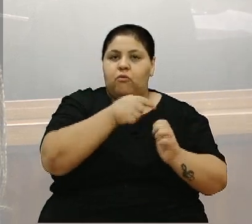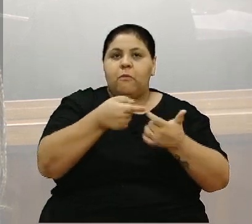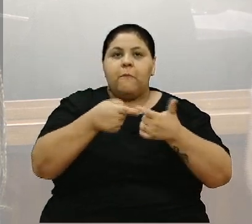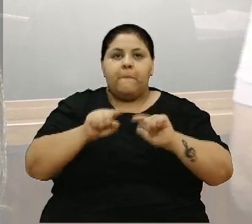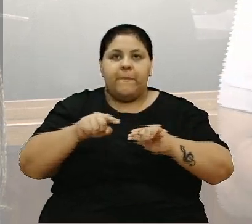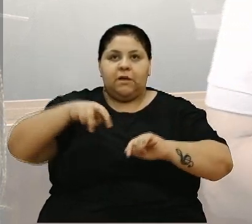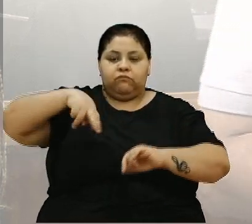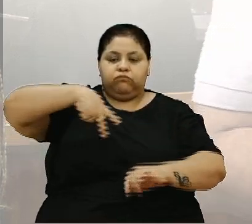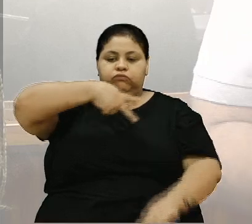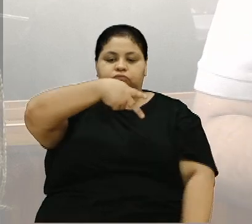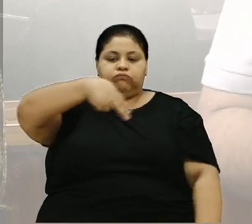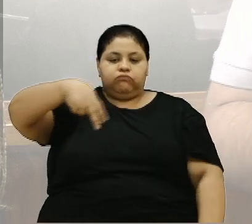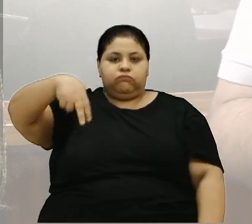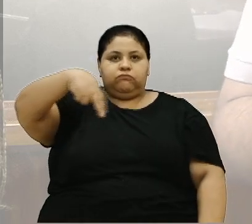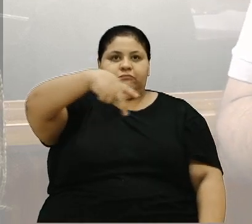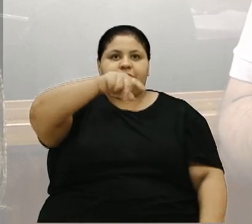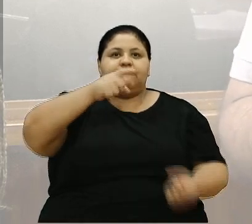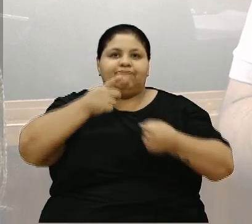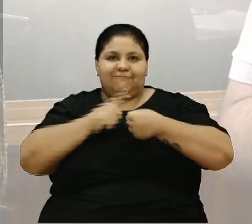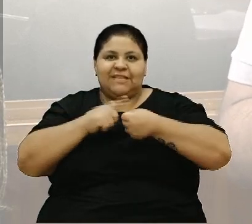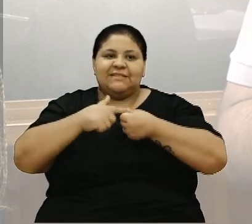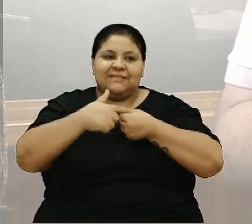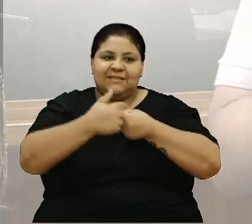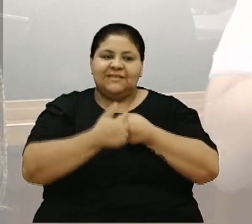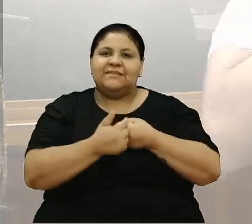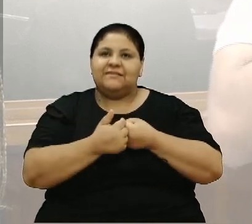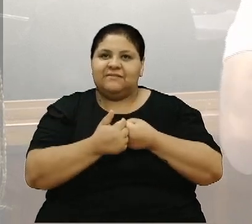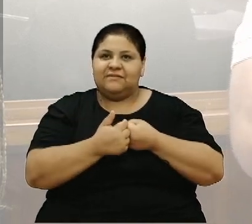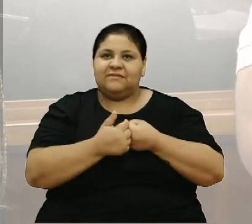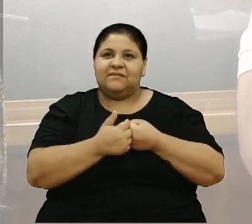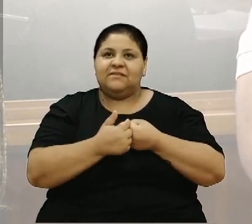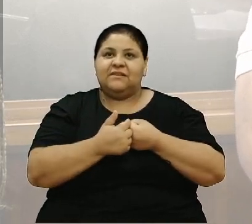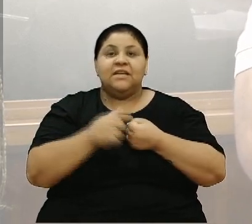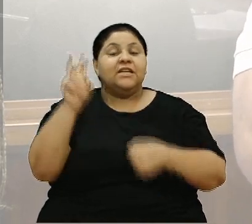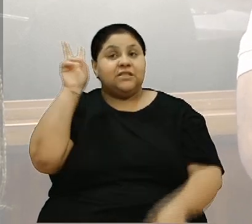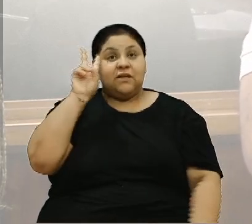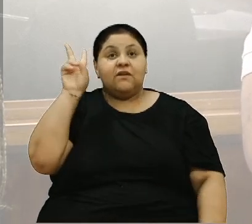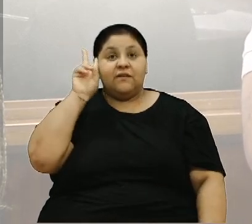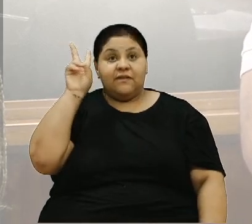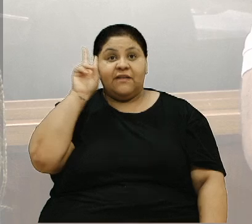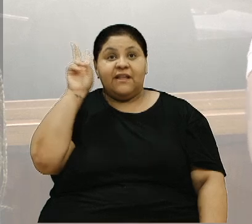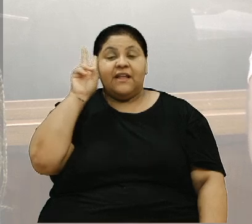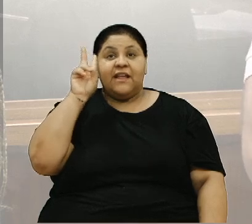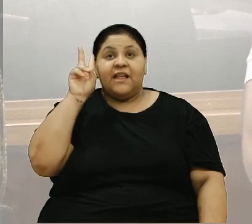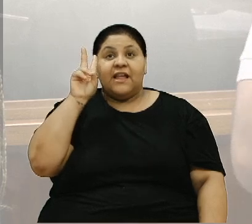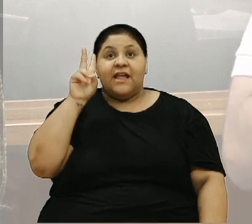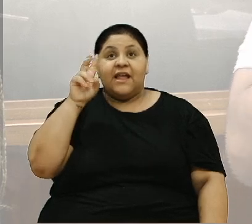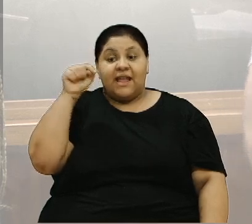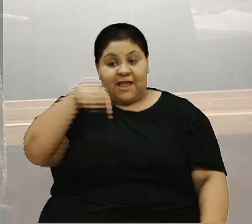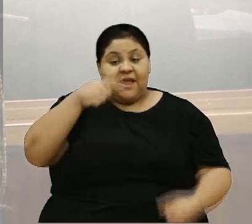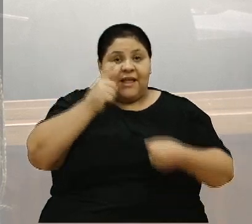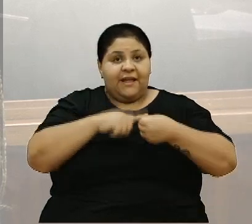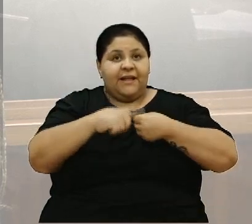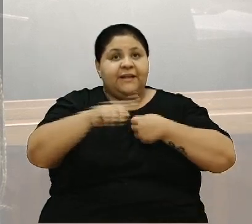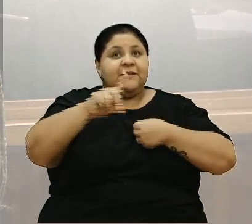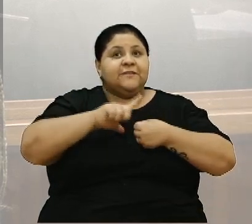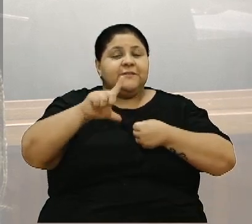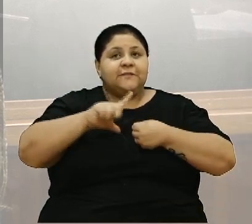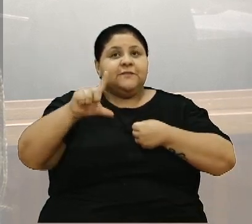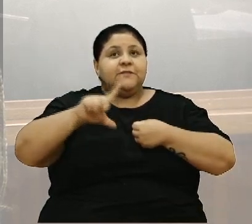circulo muito a cidade e sou historiador. E a nossa cidade tem uma